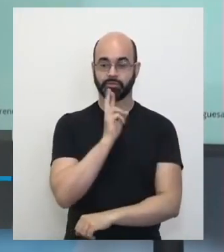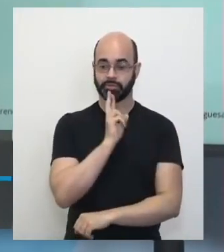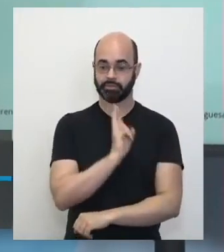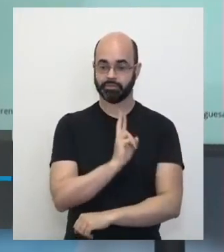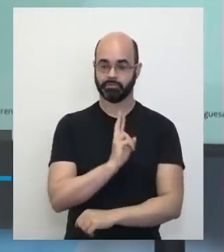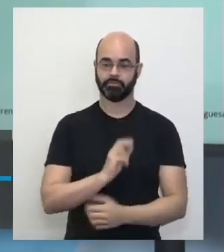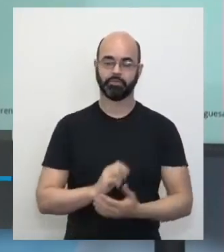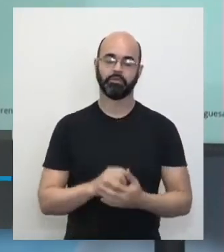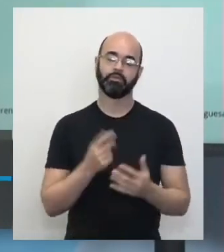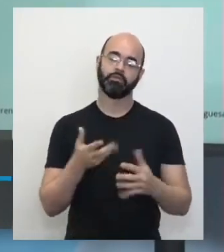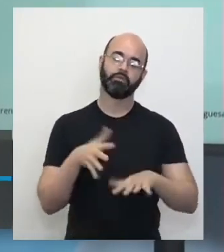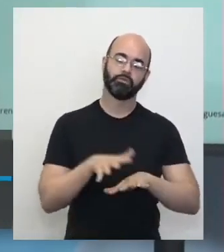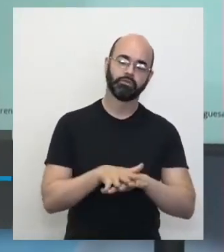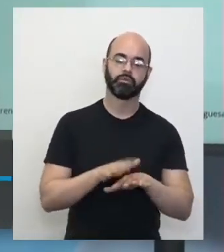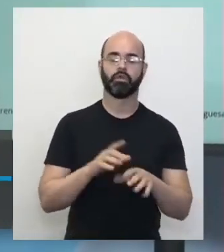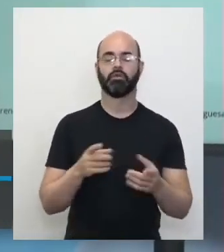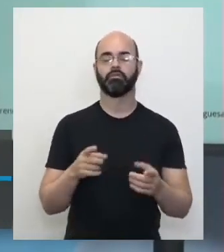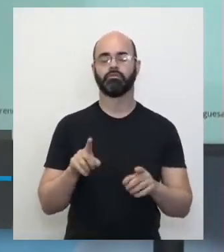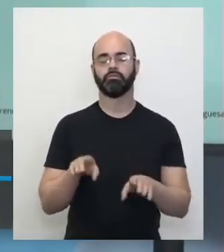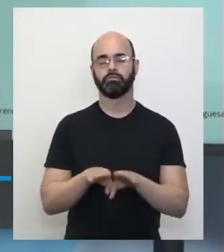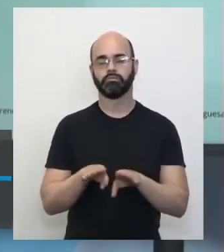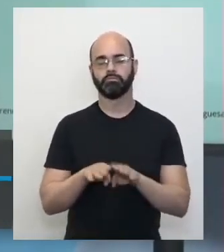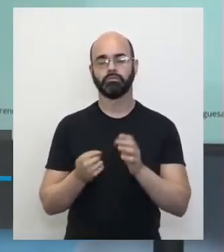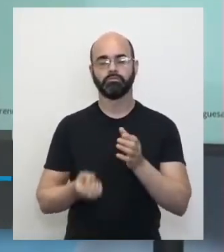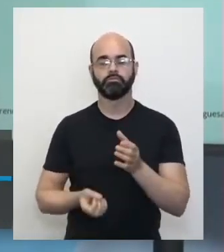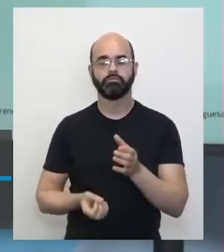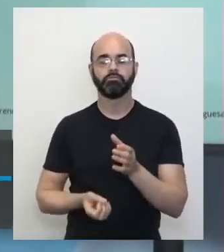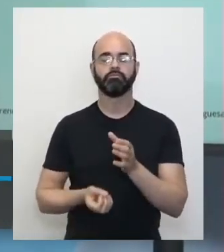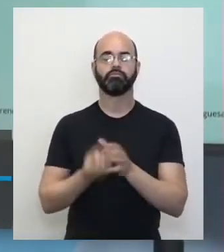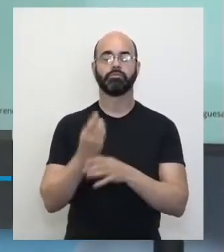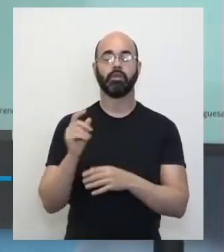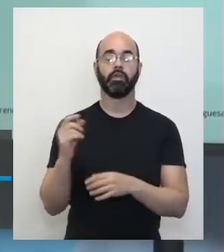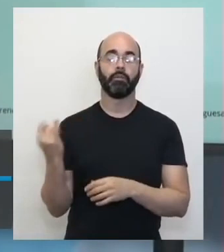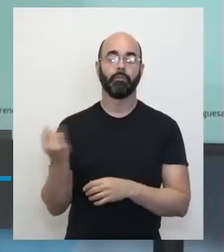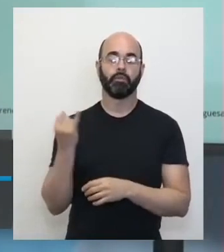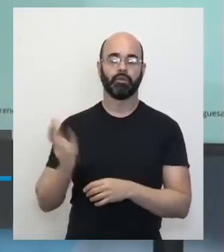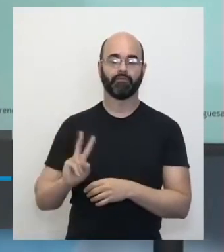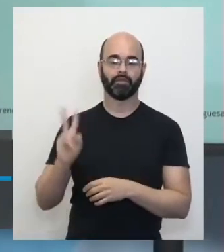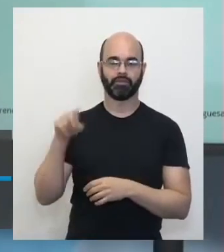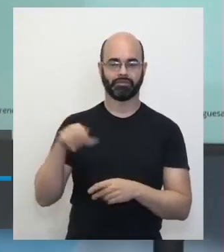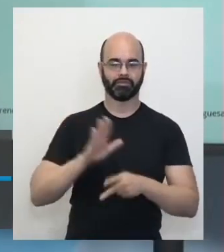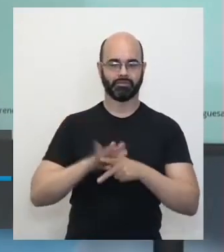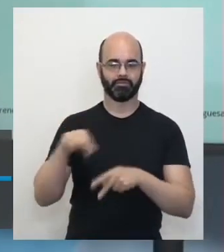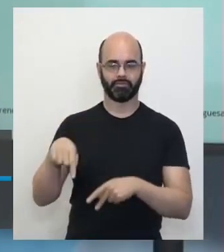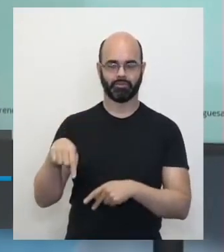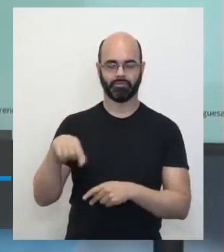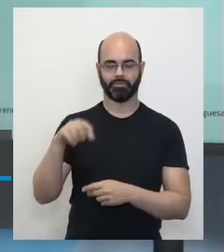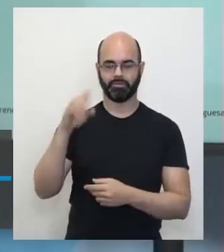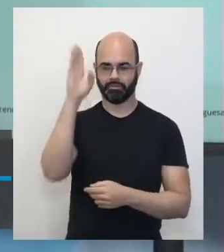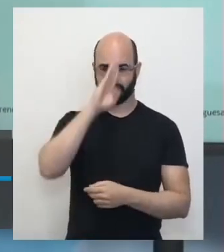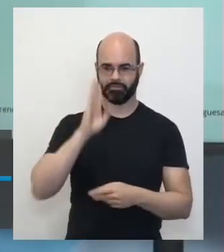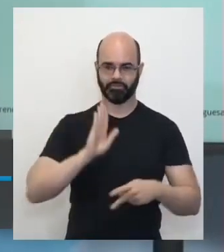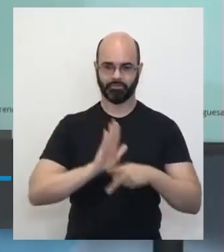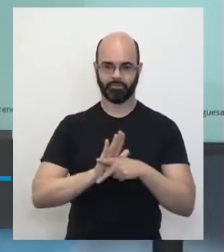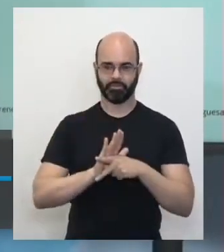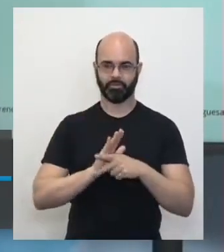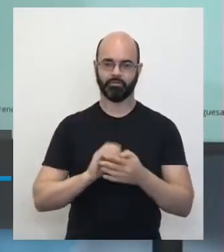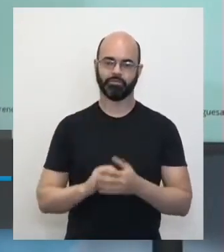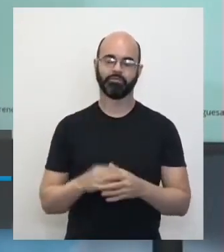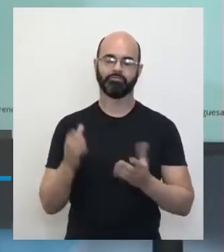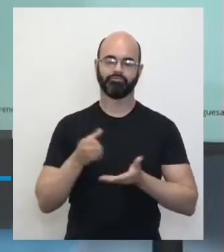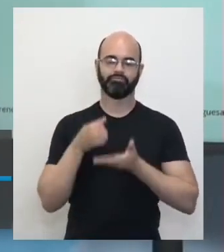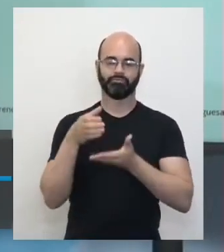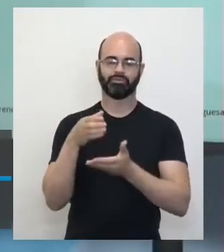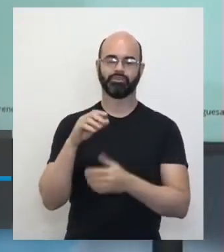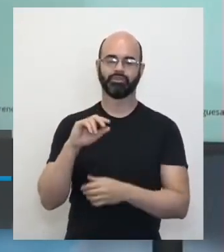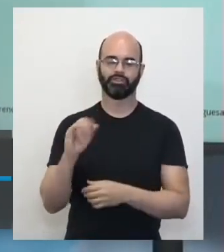e a valorização da produção nacional. E também a inclusão da HQ, ou das histórias em quadrinhos, do prêmio Jabuti, a